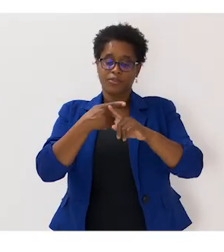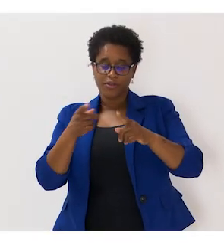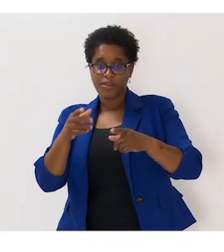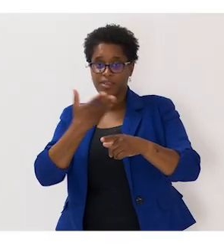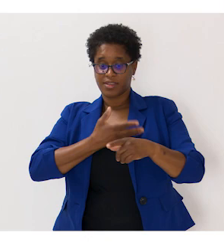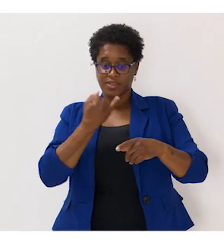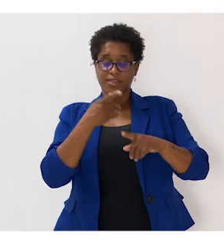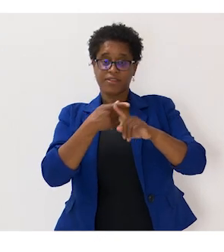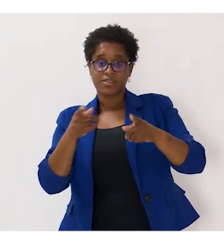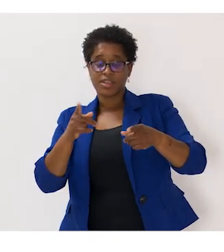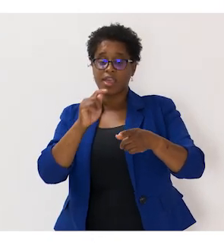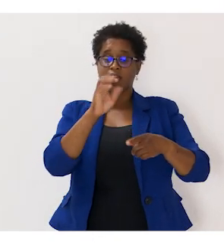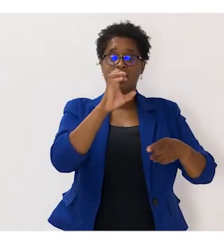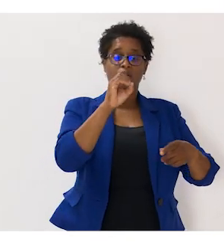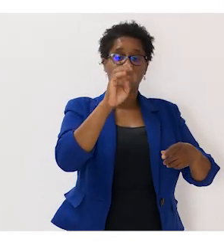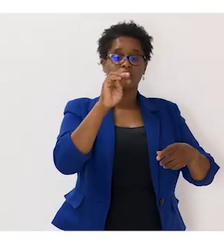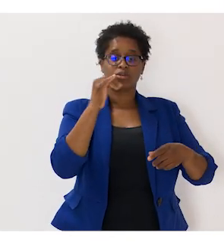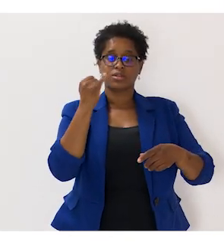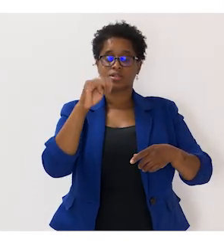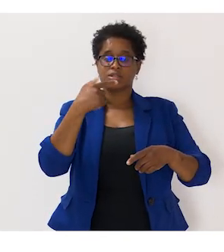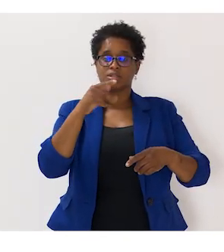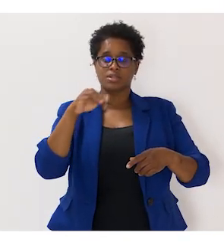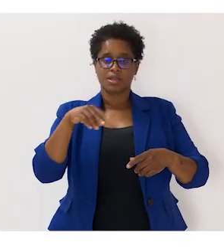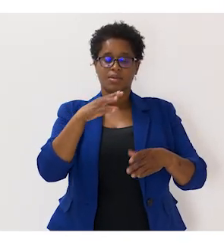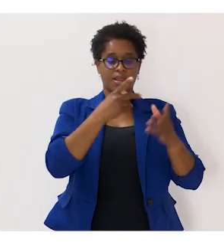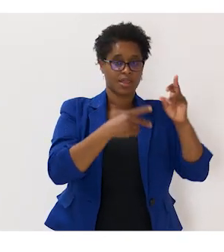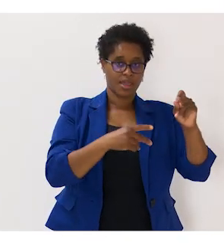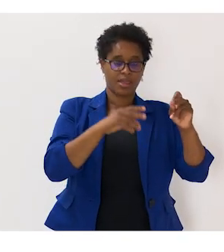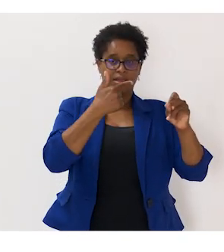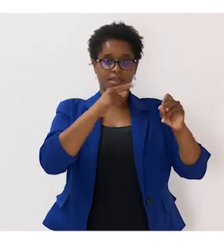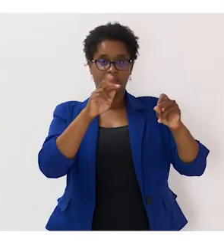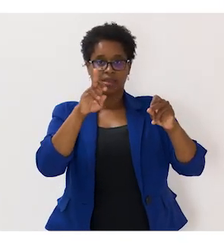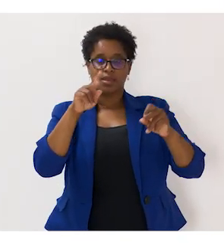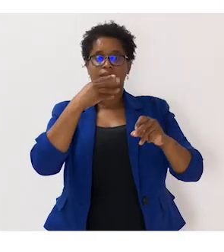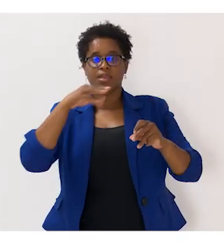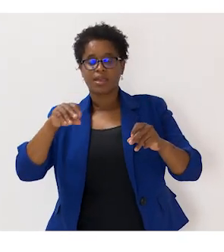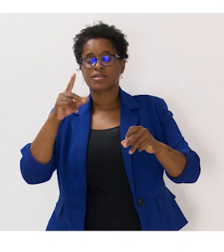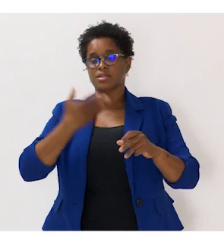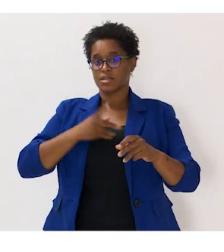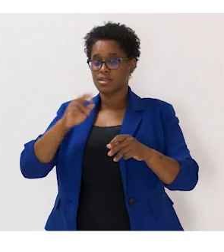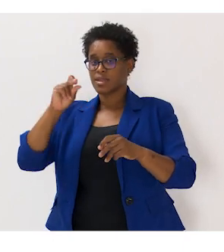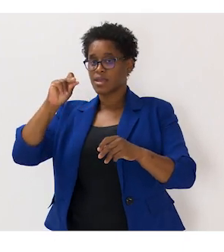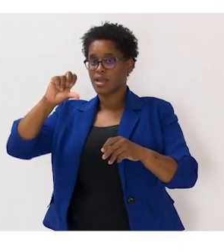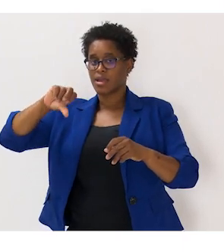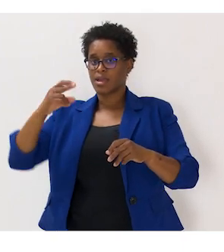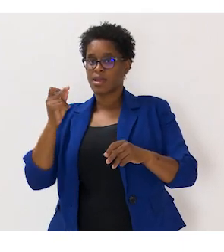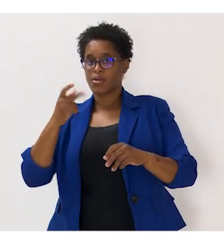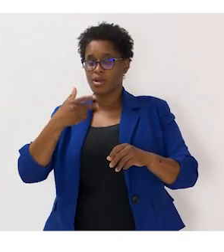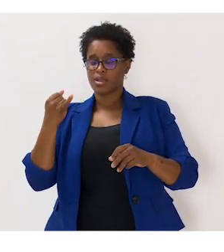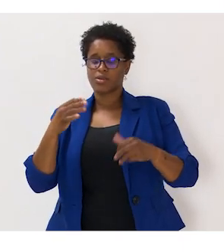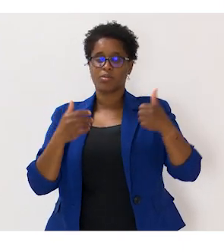Diferencie os ecossistemas. A linha A, terrestres de aquáticos. B, mistos